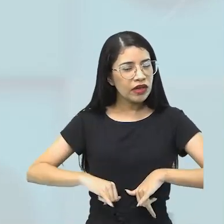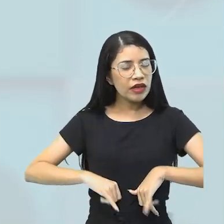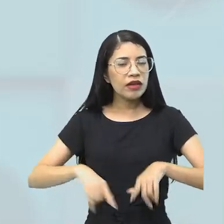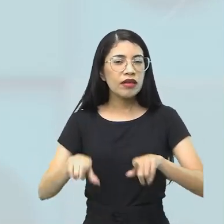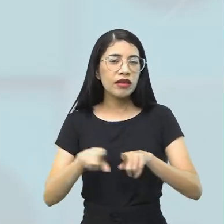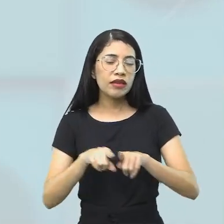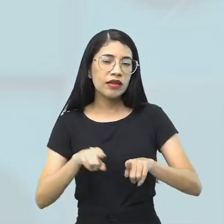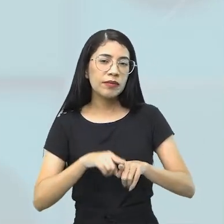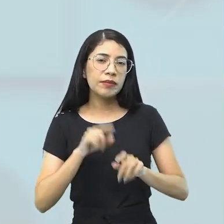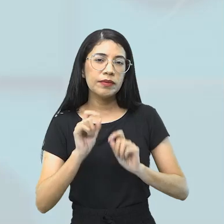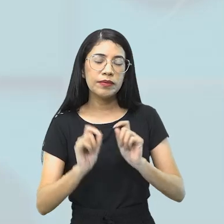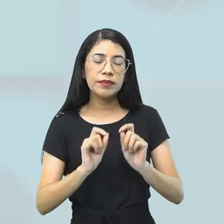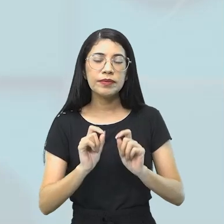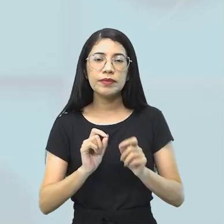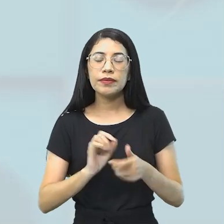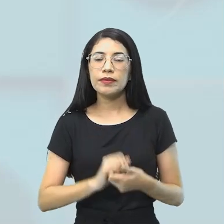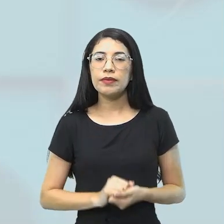também